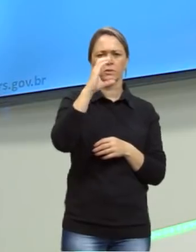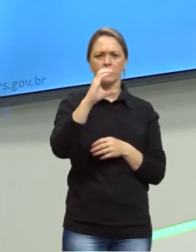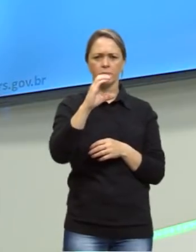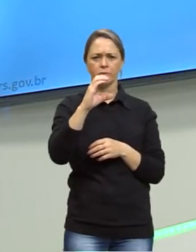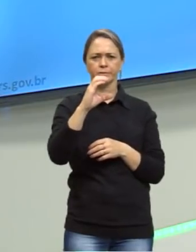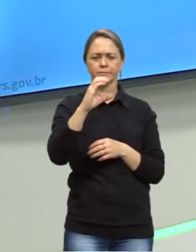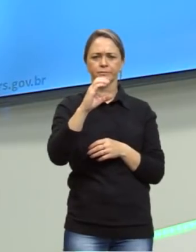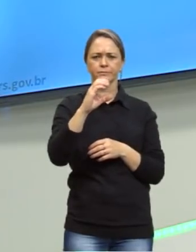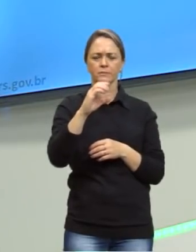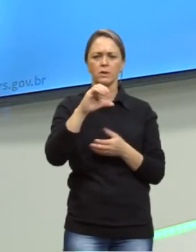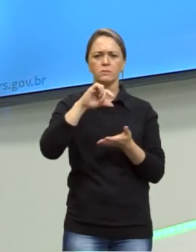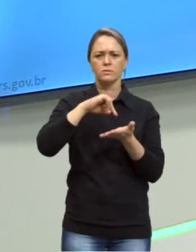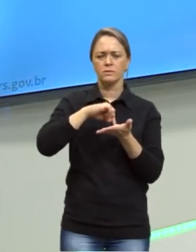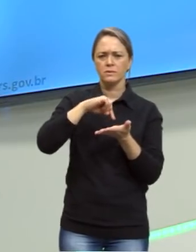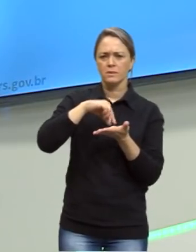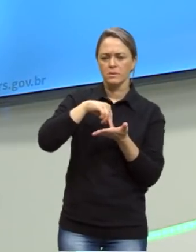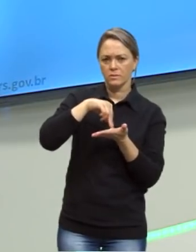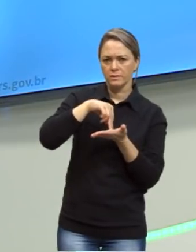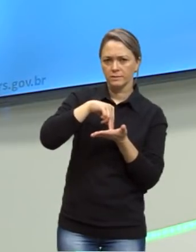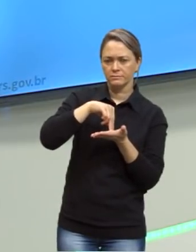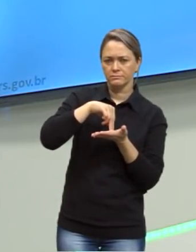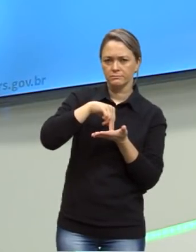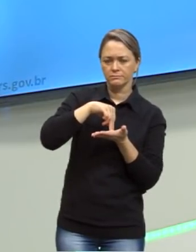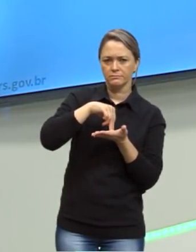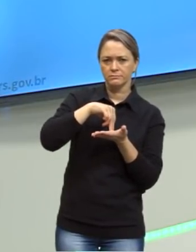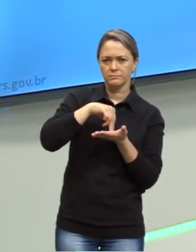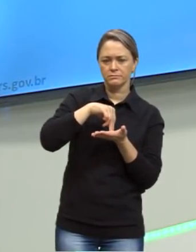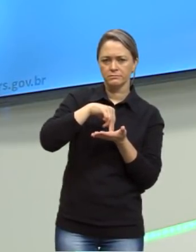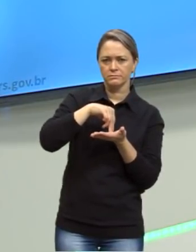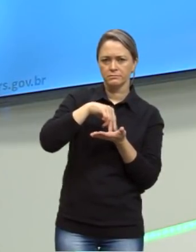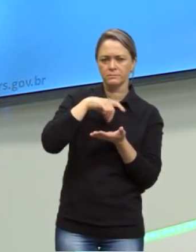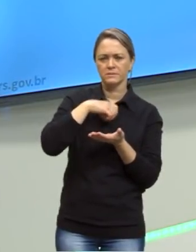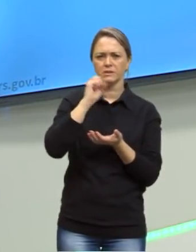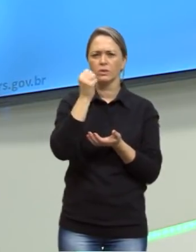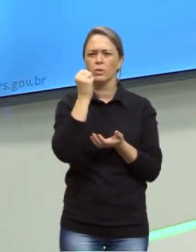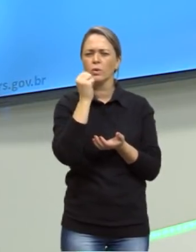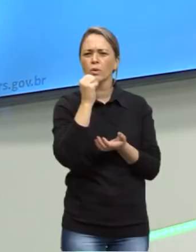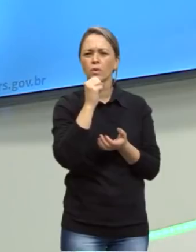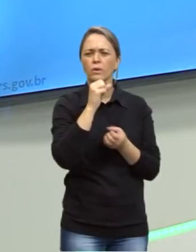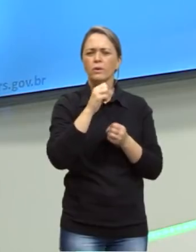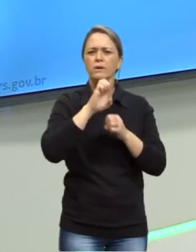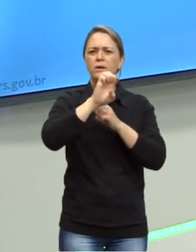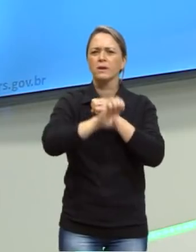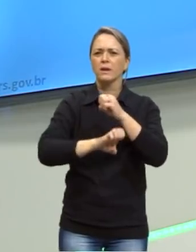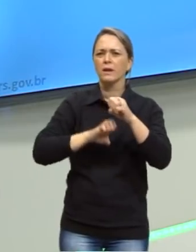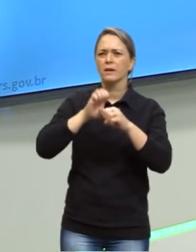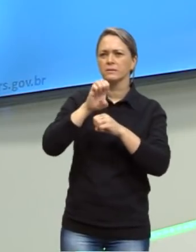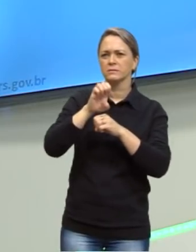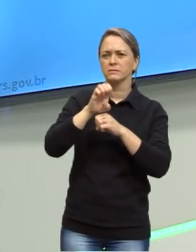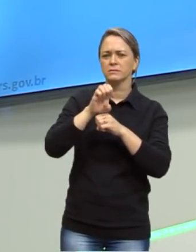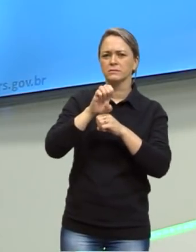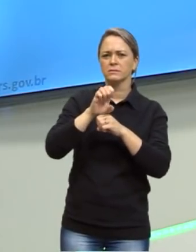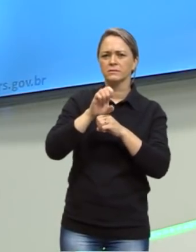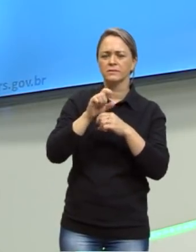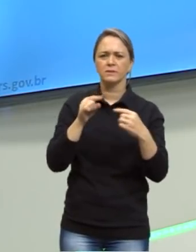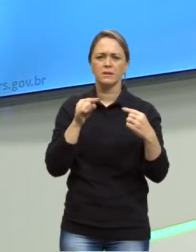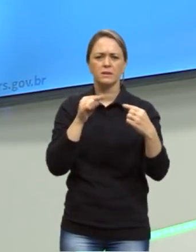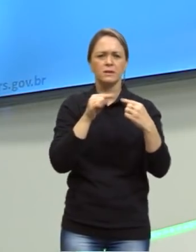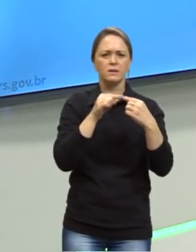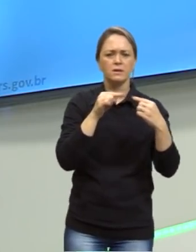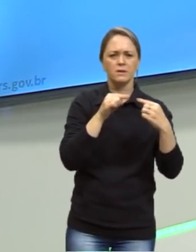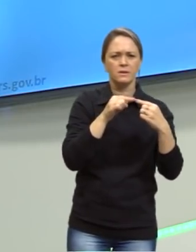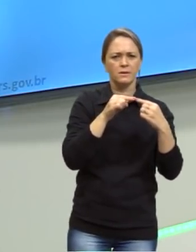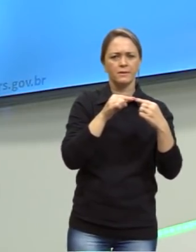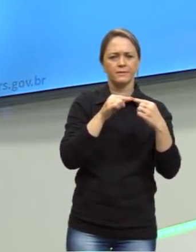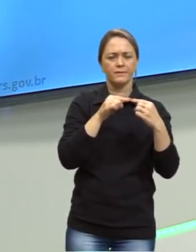molécula aqui e eu tenho 8 elétrons na volta dele foi uma das ligações eu só estou me referindo a